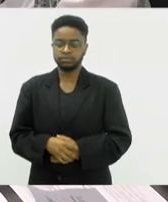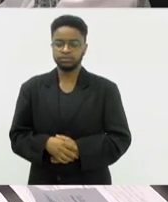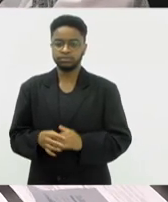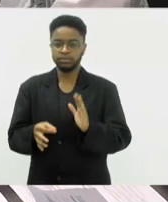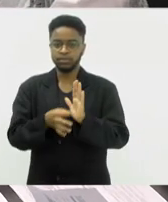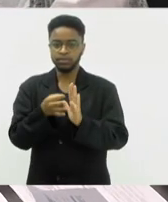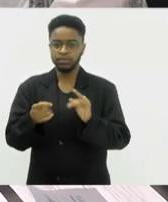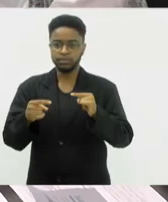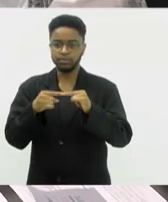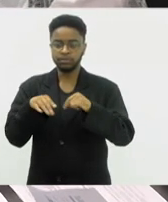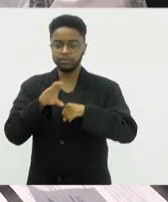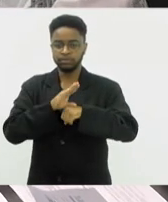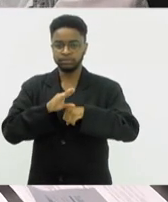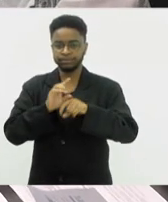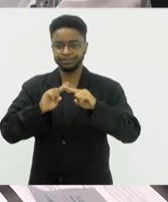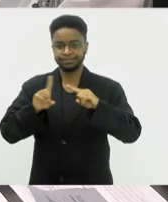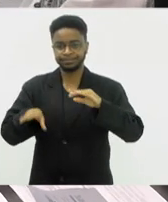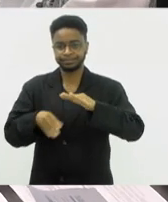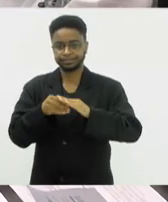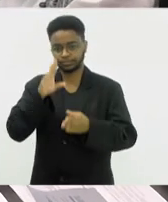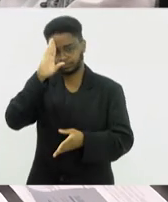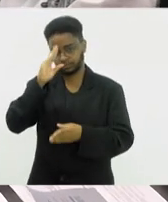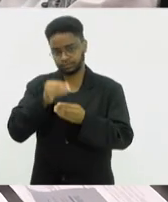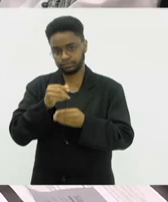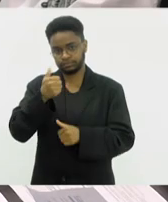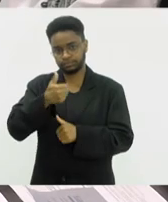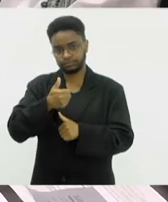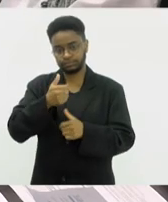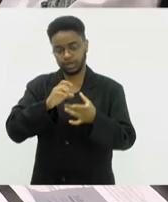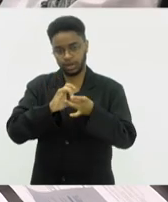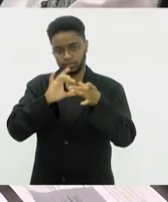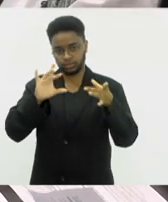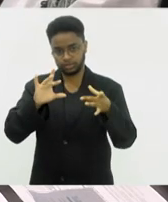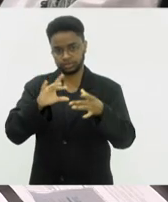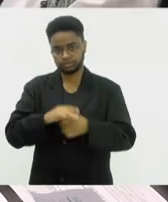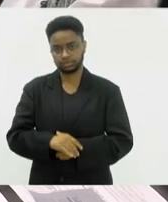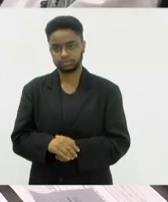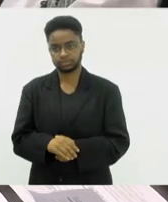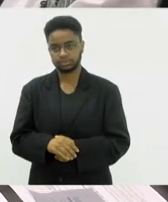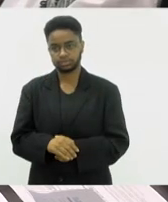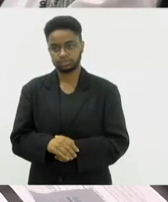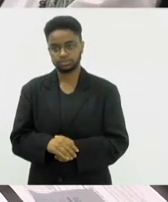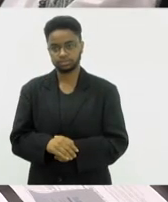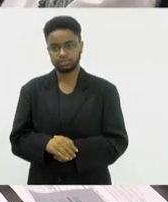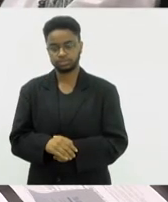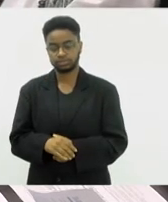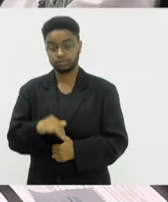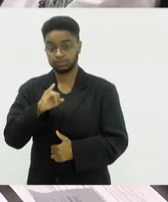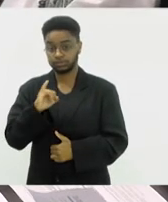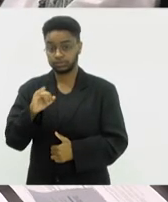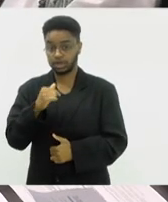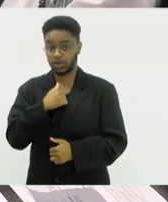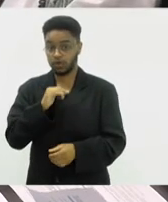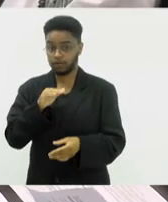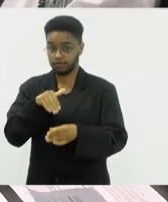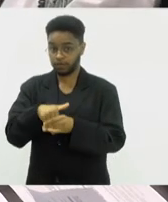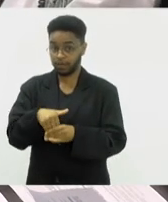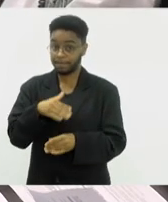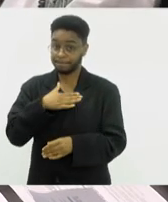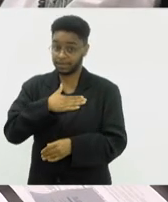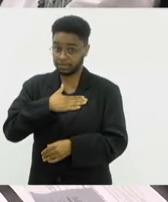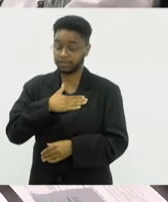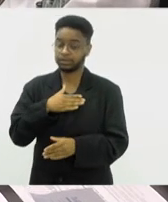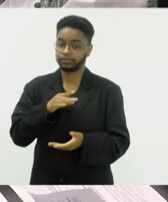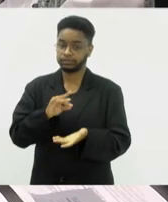Parecer pela constitucionalidade com emenda, transformando o projeto autorizativo. Se eu fosse votar, para mim era um atis.